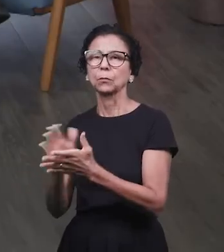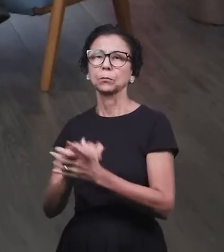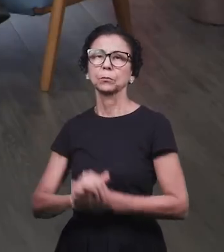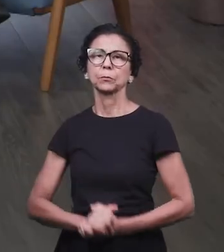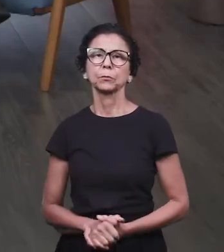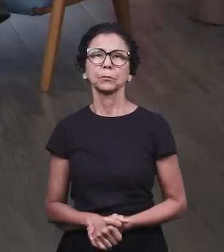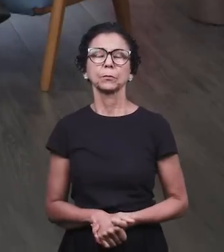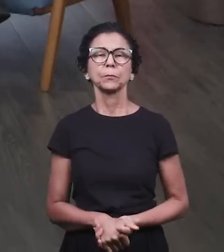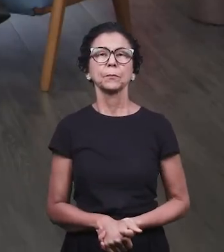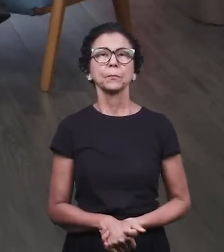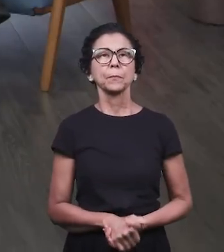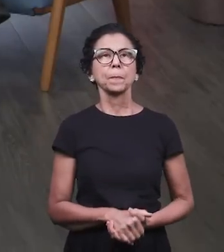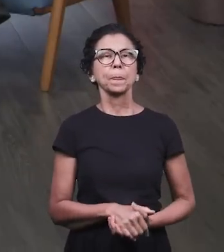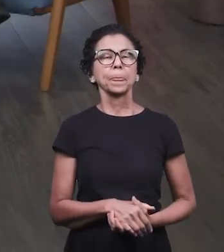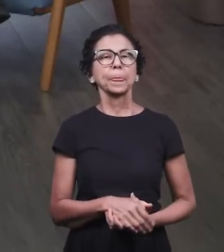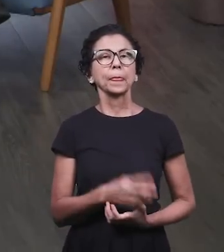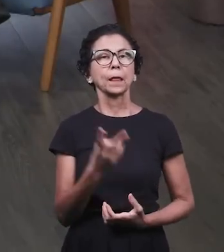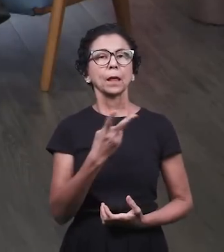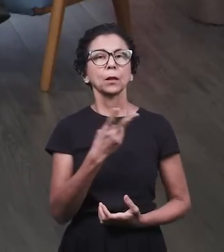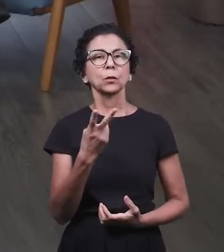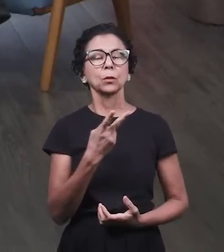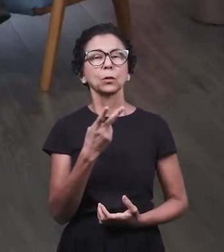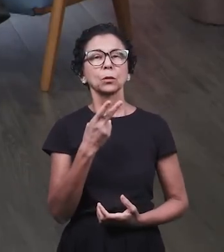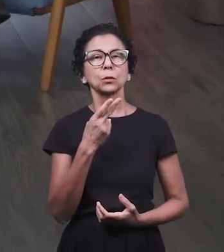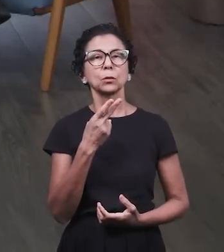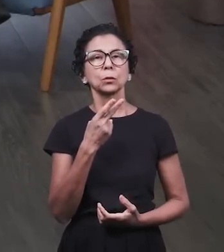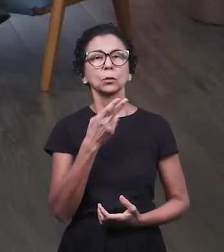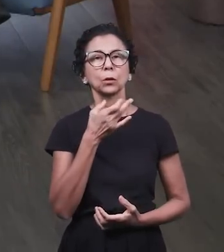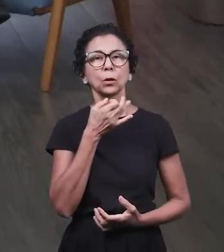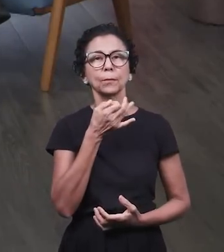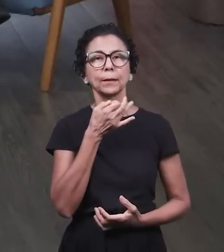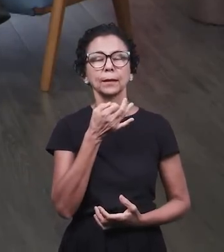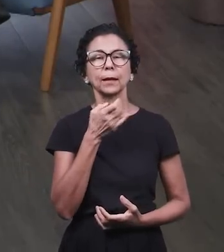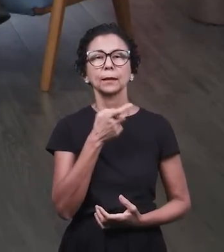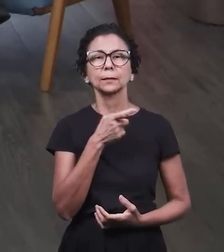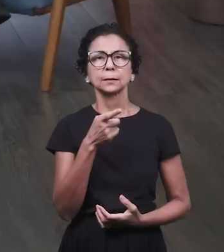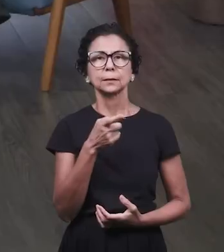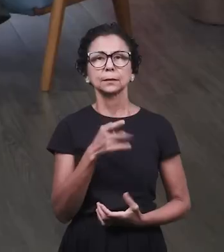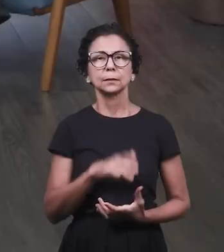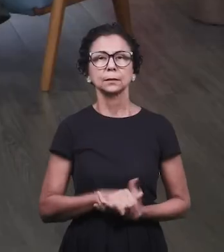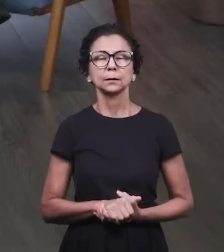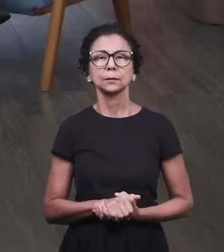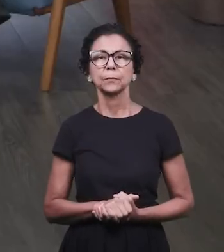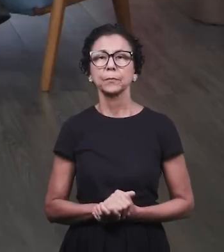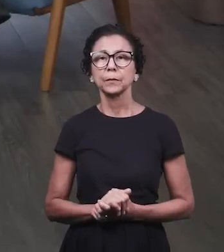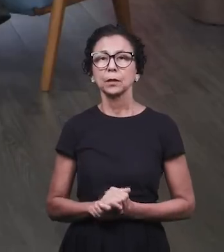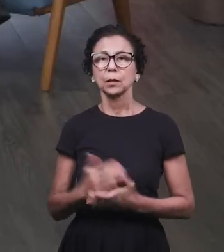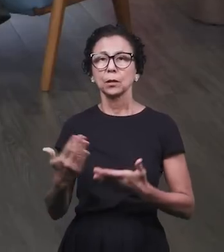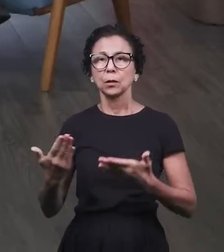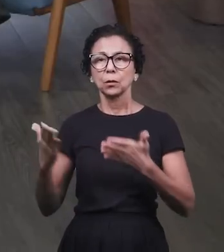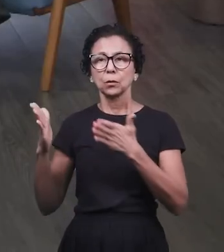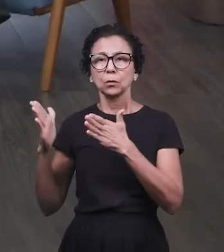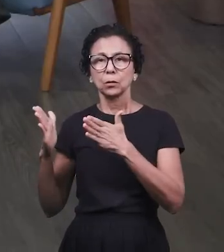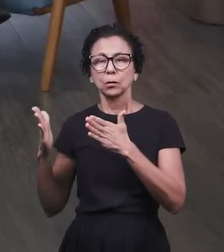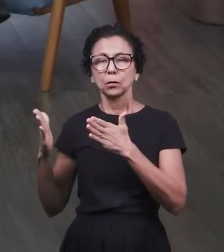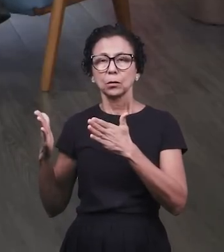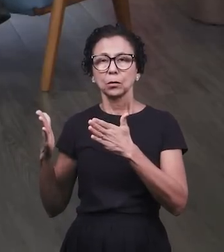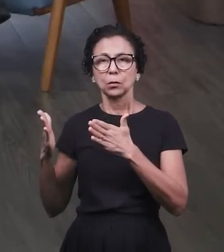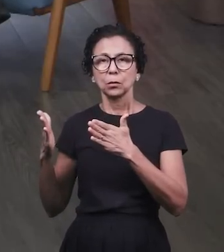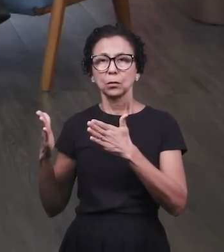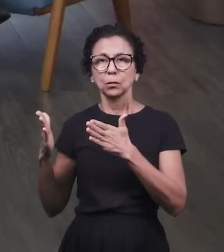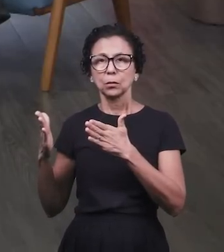outro aspecto. Agora, eu queria que vocês comentassem também essas duas outras expressões do mesmo texto, os retos te amam e eu sou